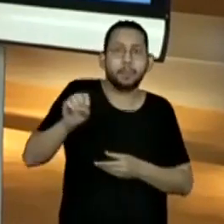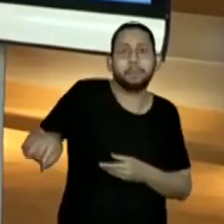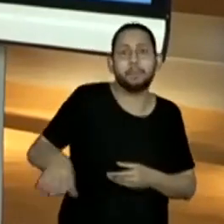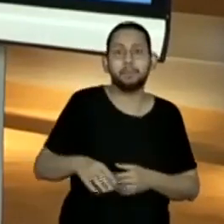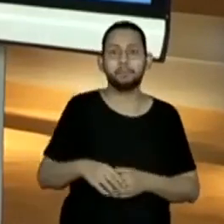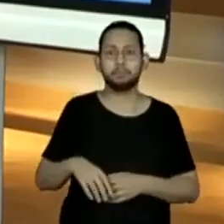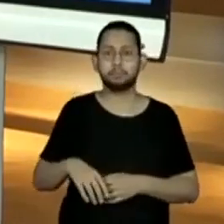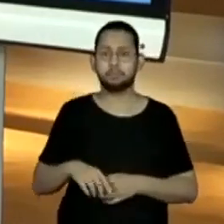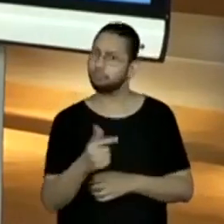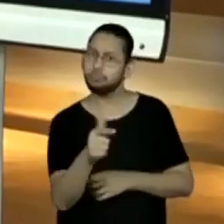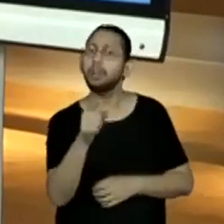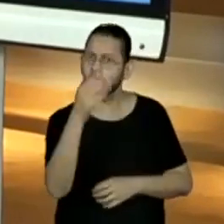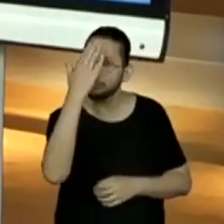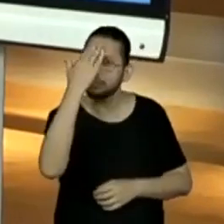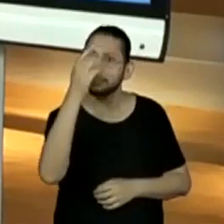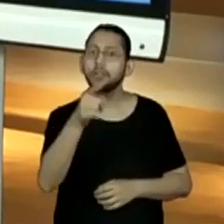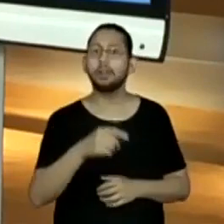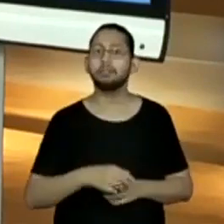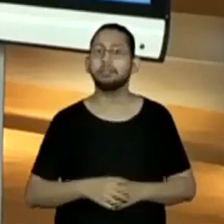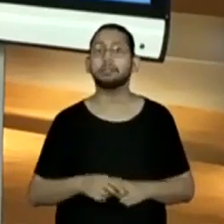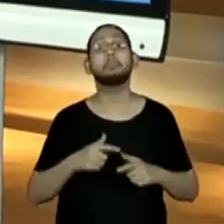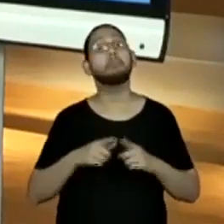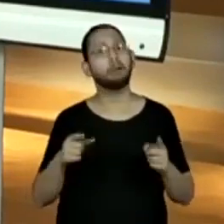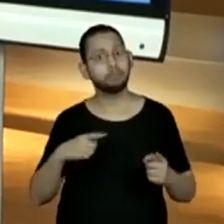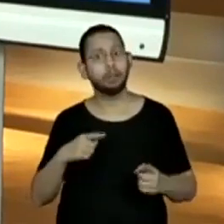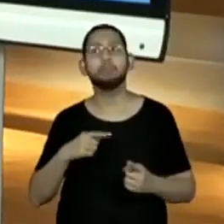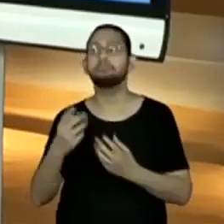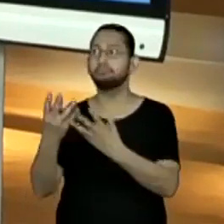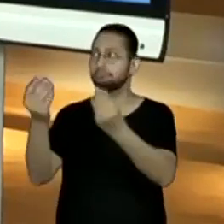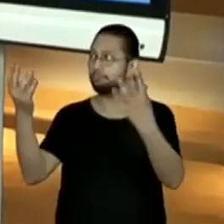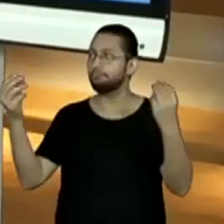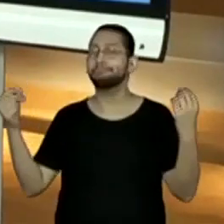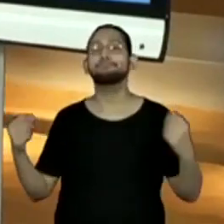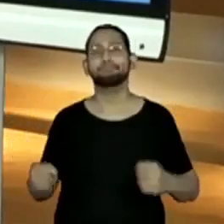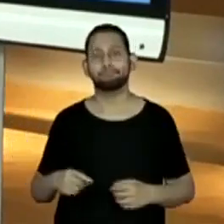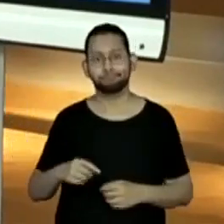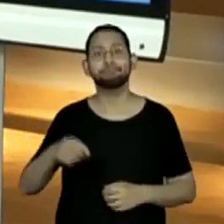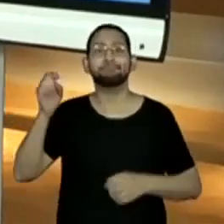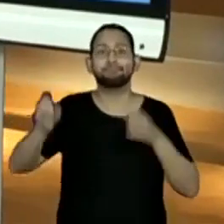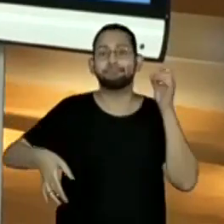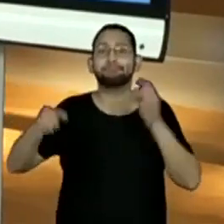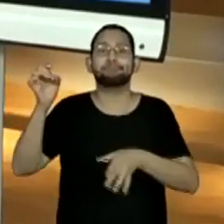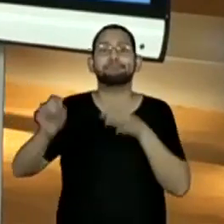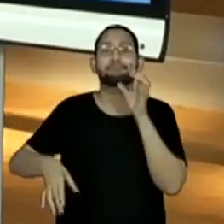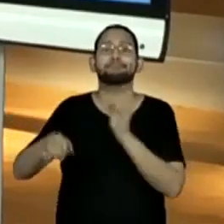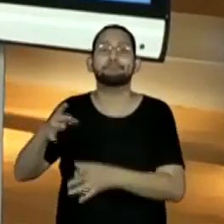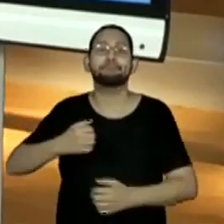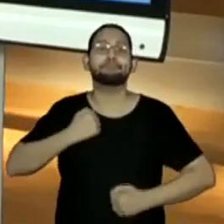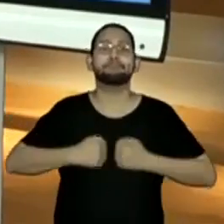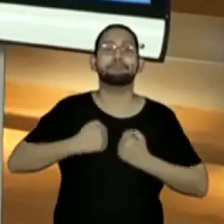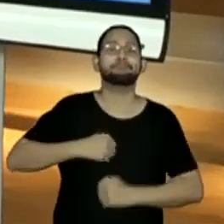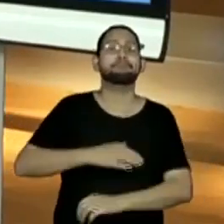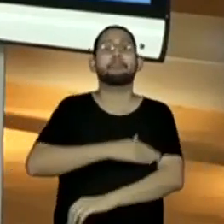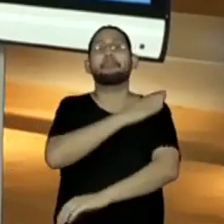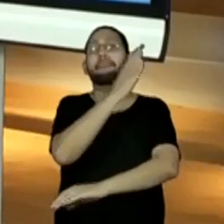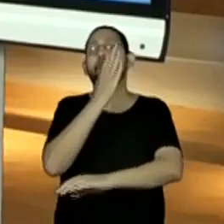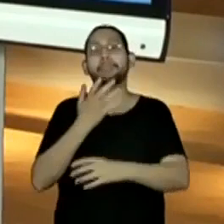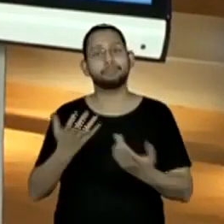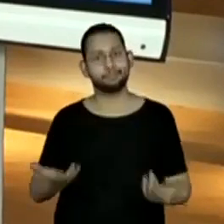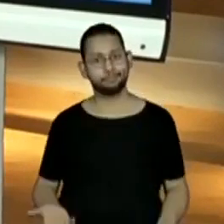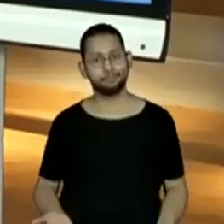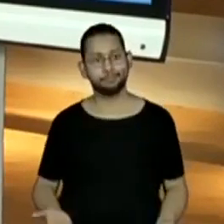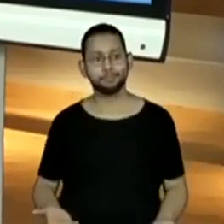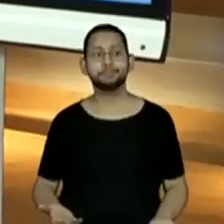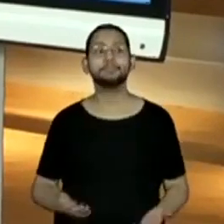Mas, infelizmente, nós temos outras pessoas que fazem tudo isso. Tá bom? Eu recebi, olha só